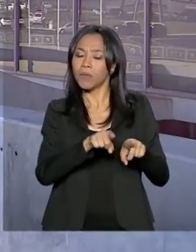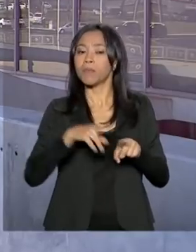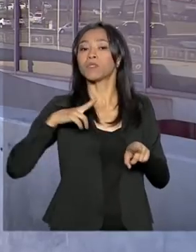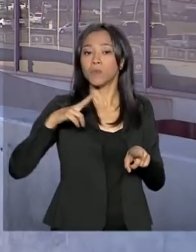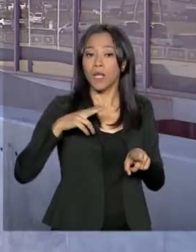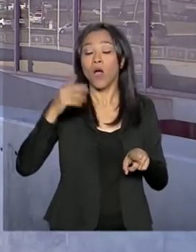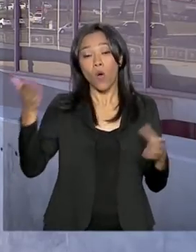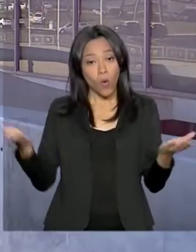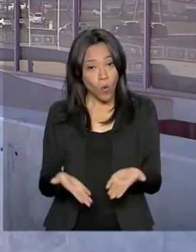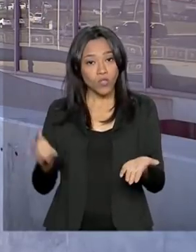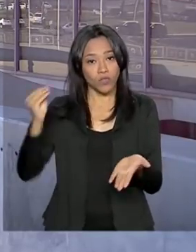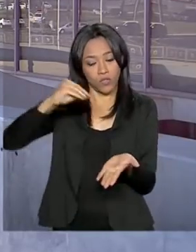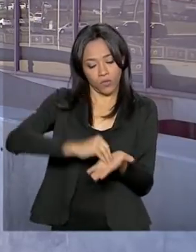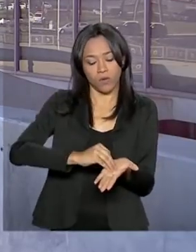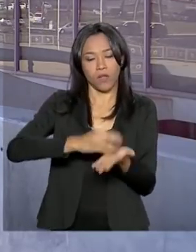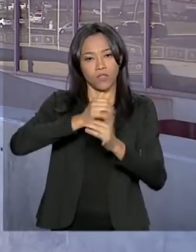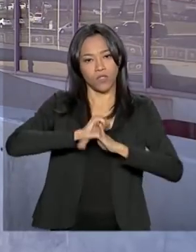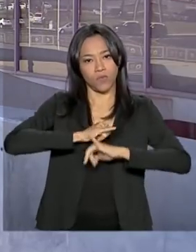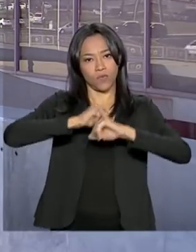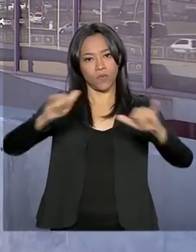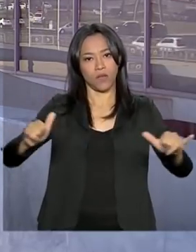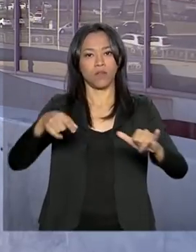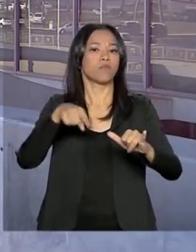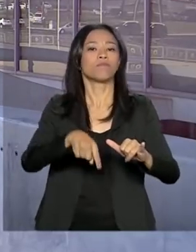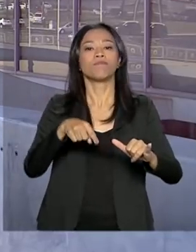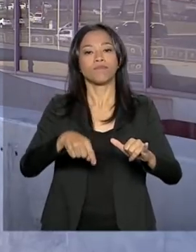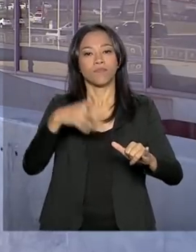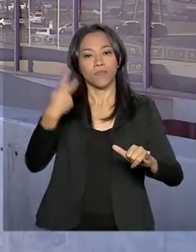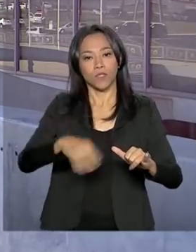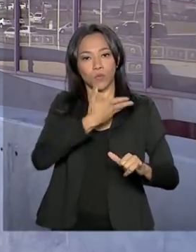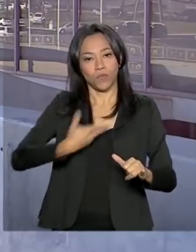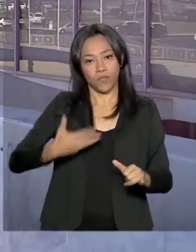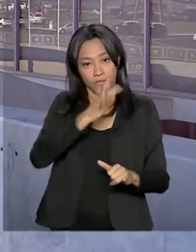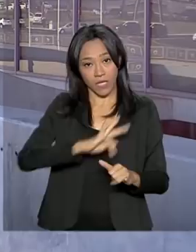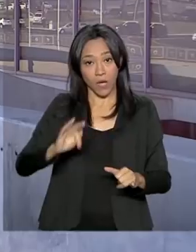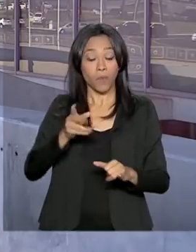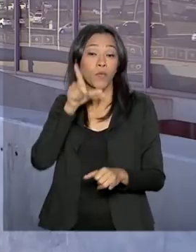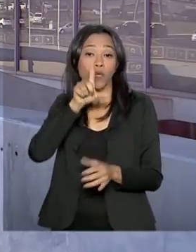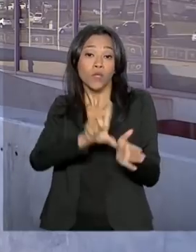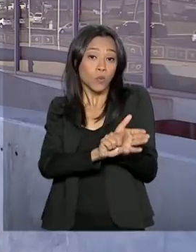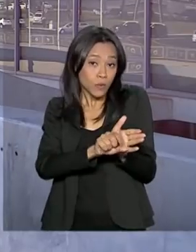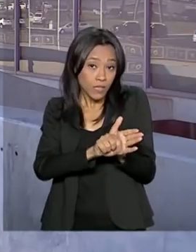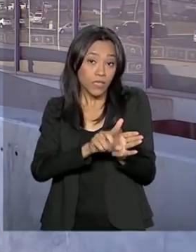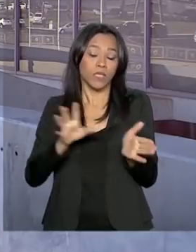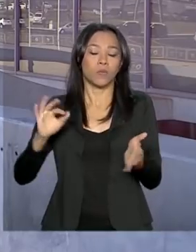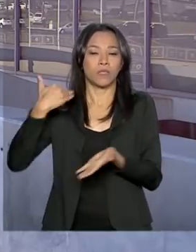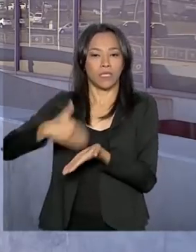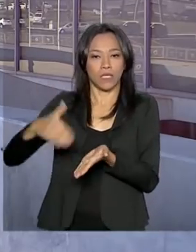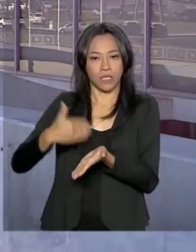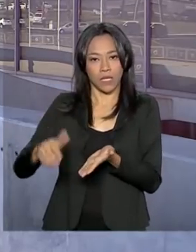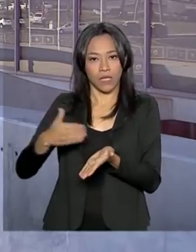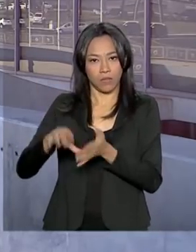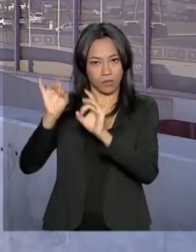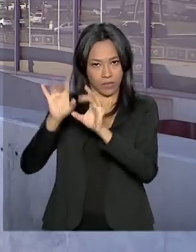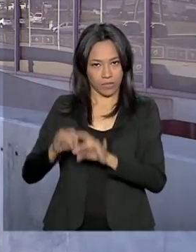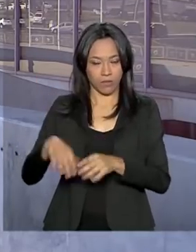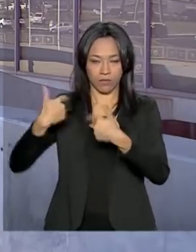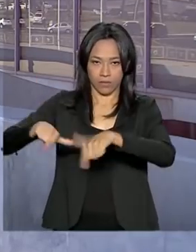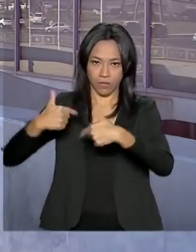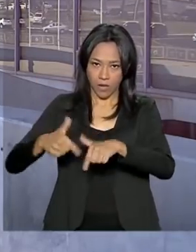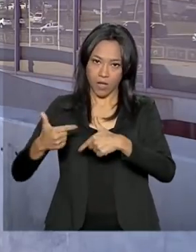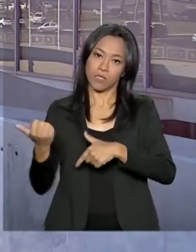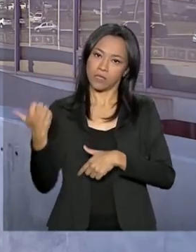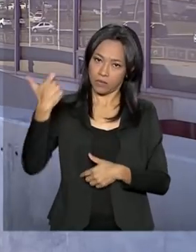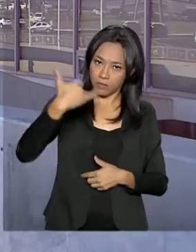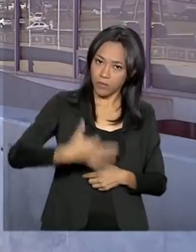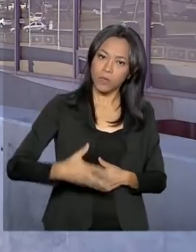edição de hoje do Diário Oficial da União. Pelo Twitter, o secretário especial de Previdência e Trabalho, Rogério Marinho,